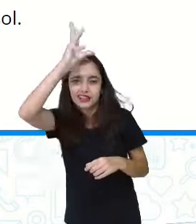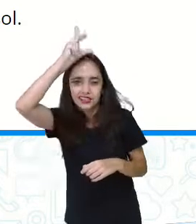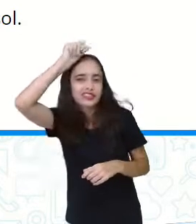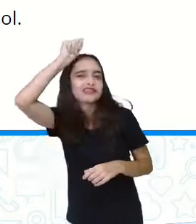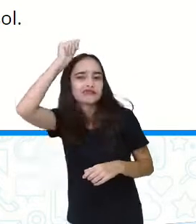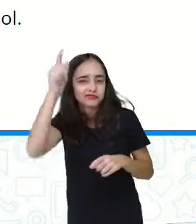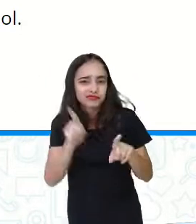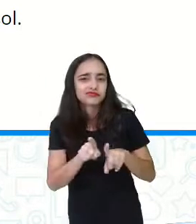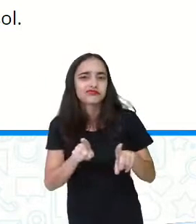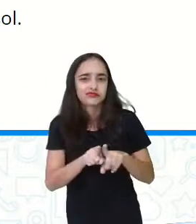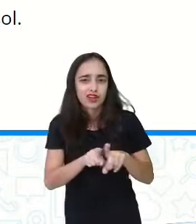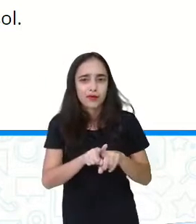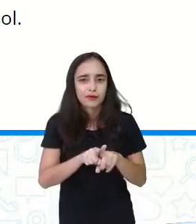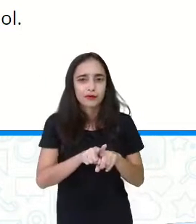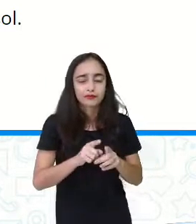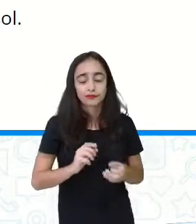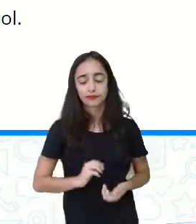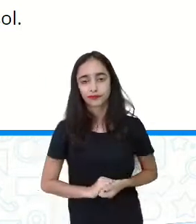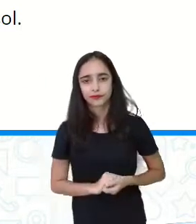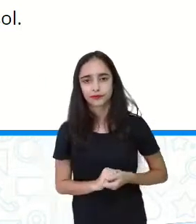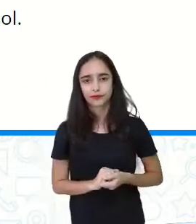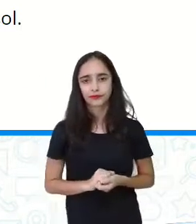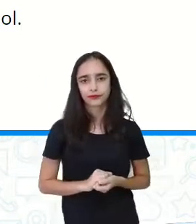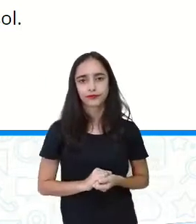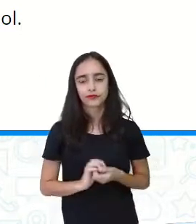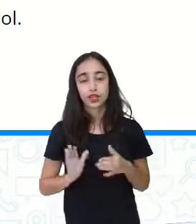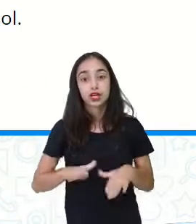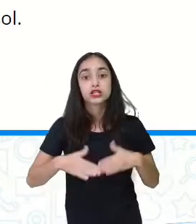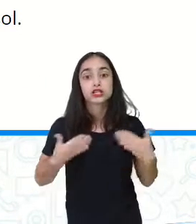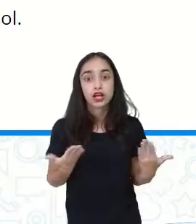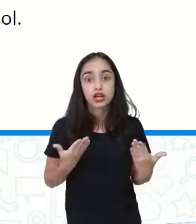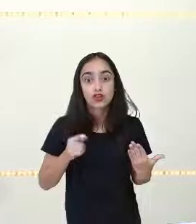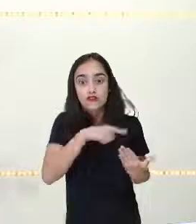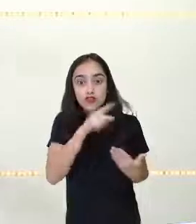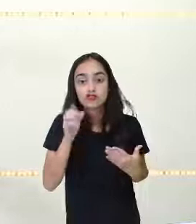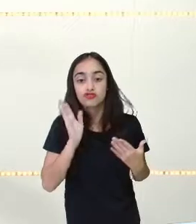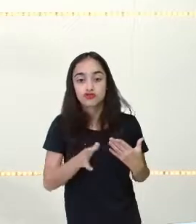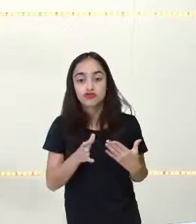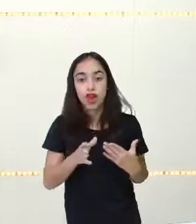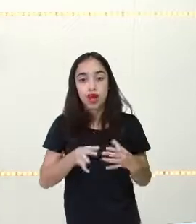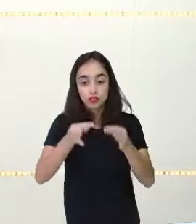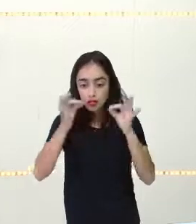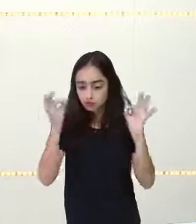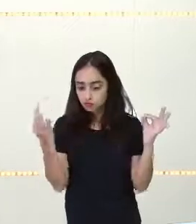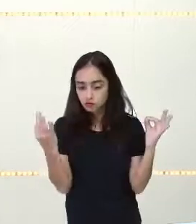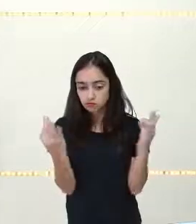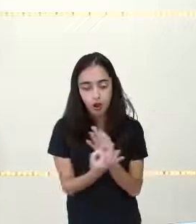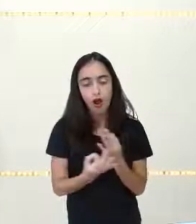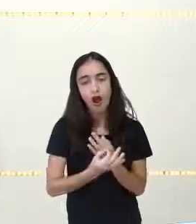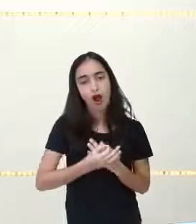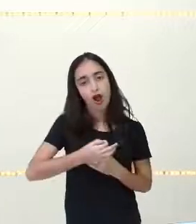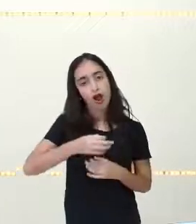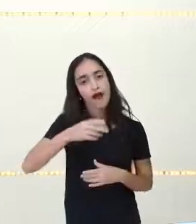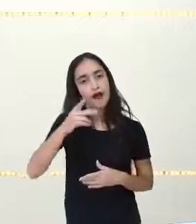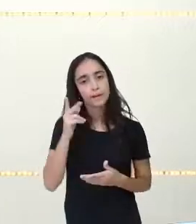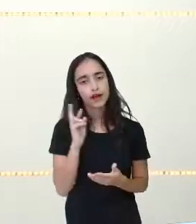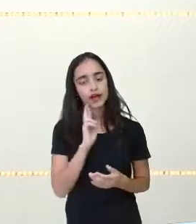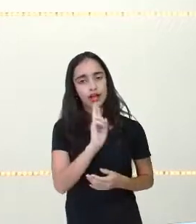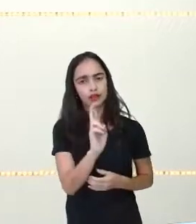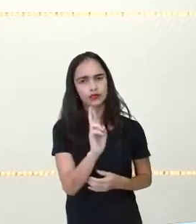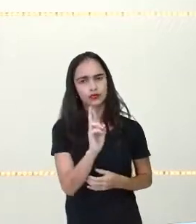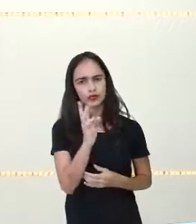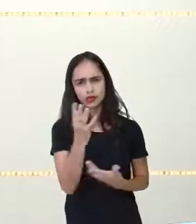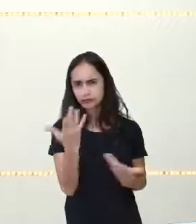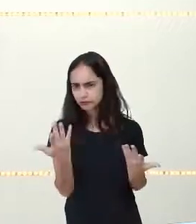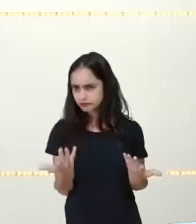precisam botar ovos e aí já estão prontos para responder é um texto curtinho acredito que sim mas na hora de fazer